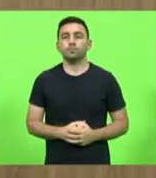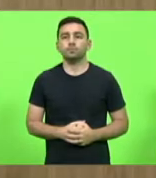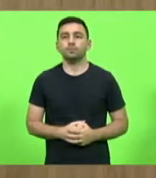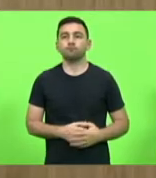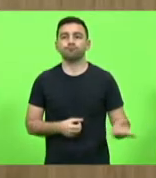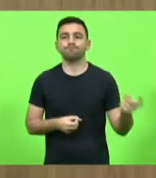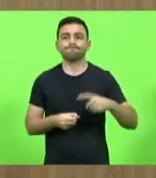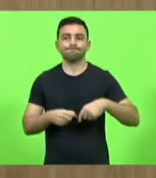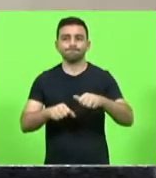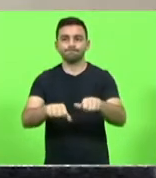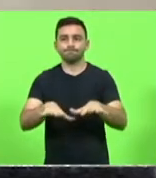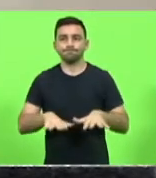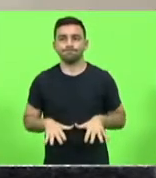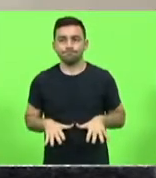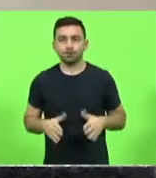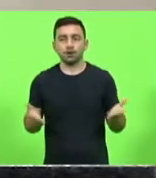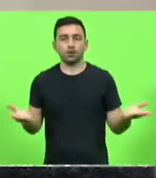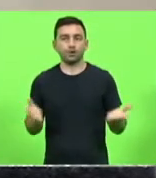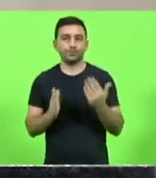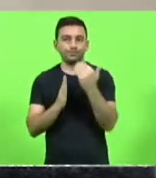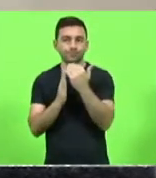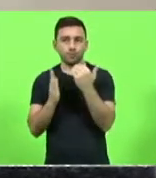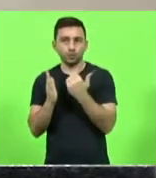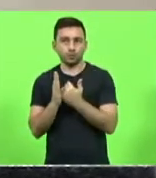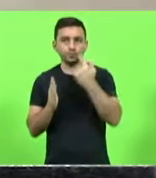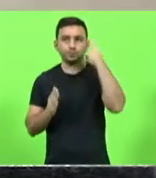Reaberta a sessão, passamos à ordem do dia.